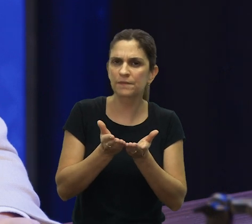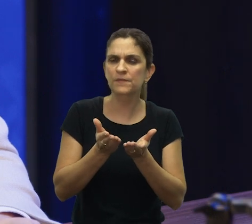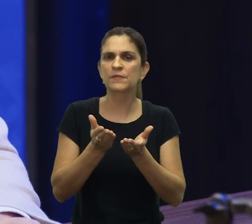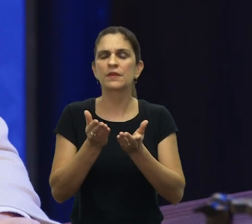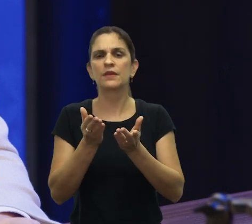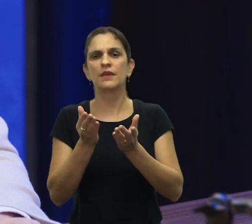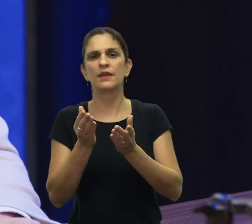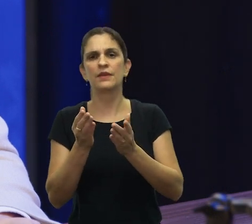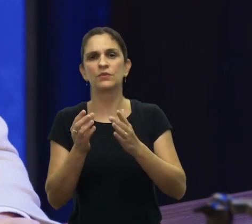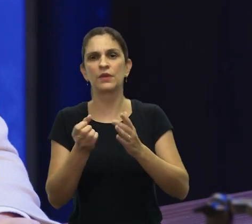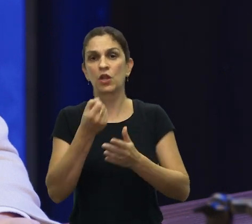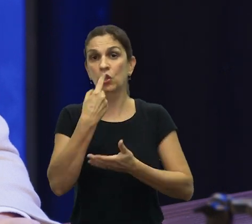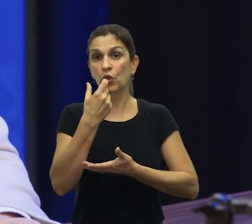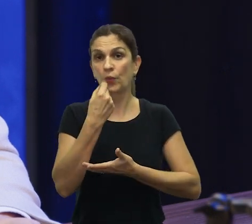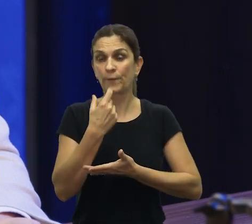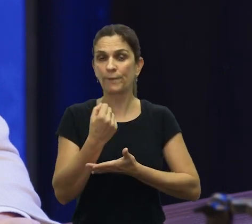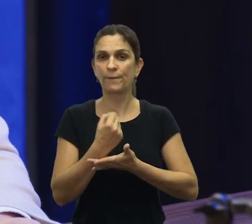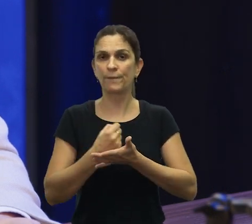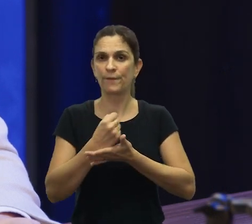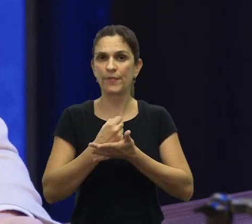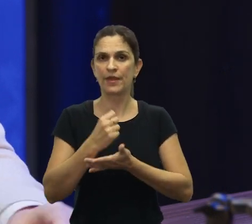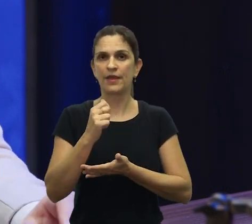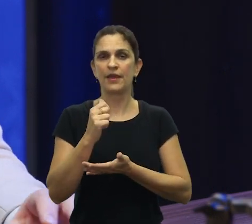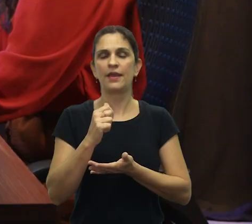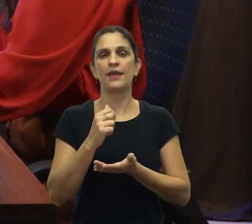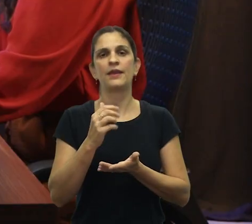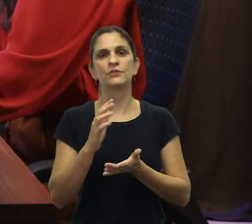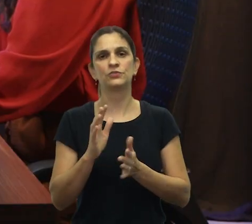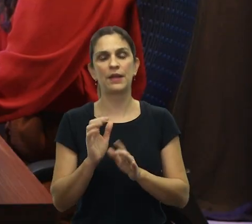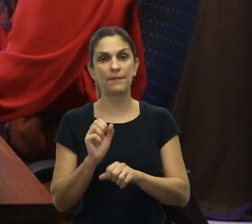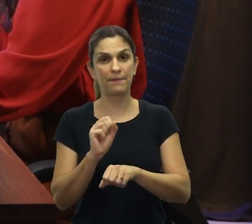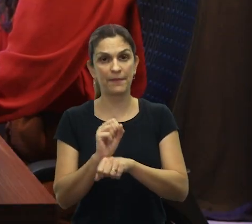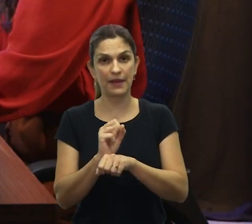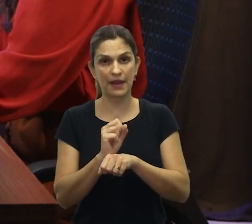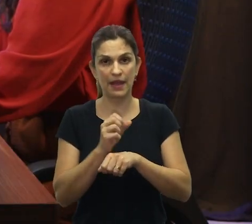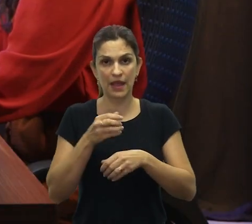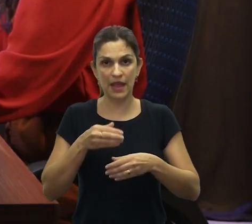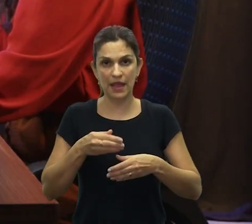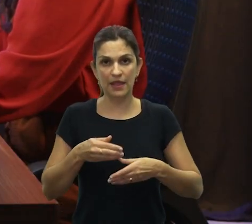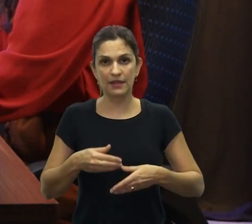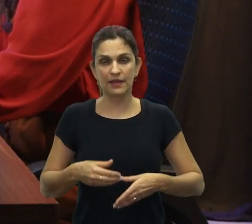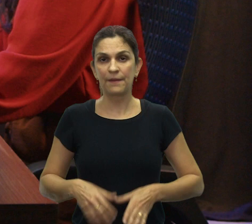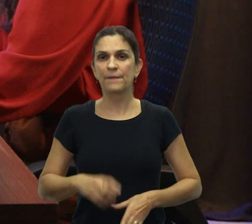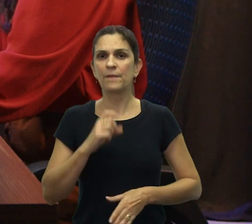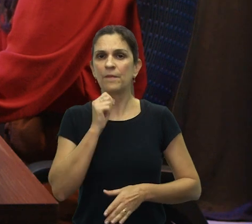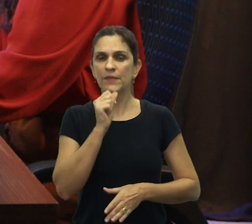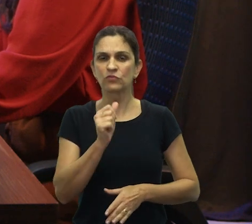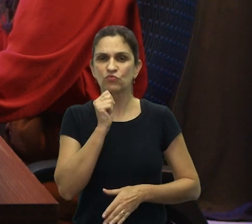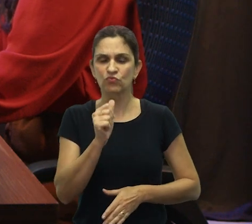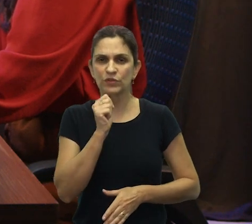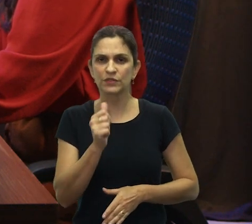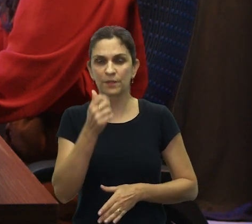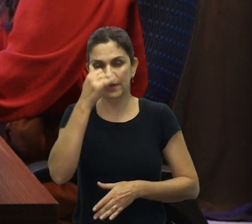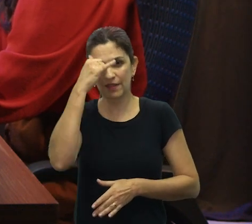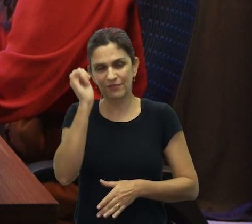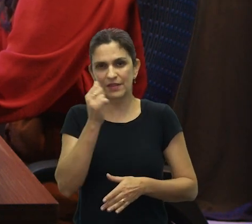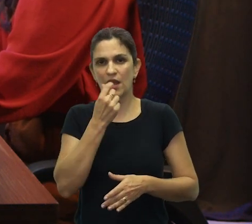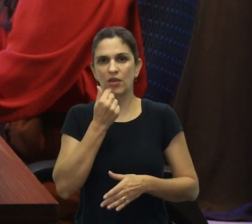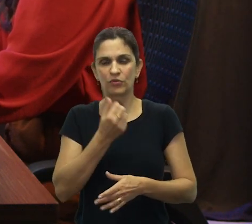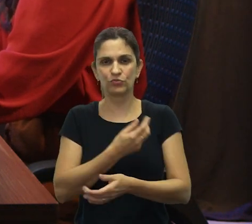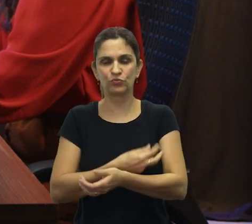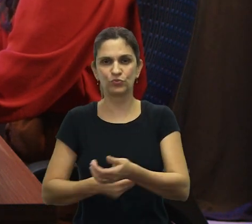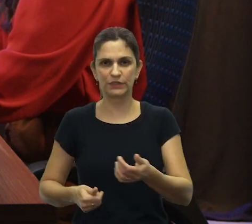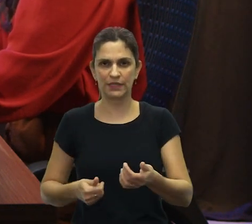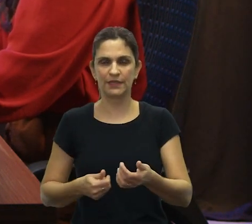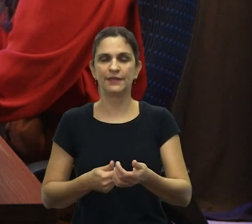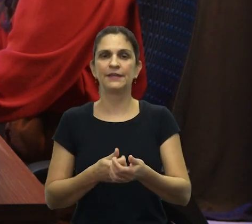gente faz uso de anticoncepcional para poder parar com a menstruação, para não ter o sangramento interno e,